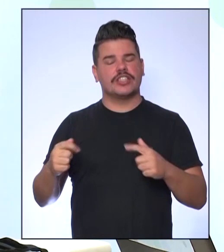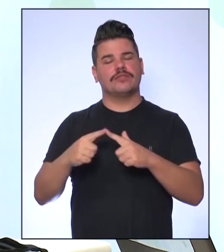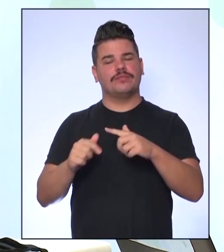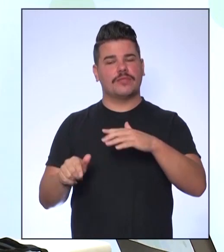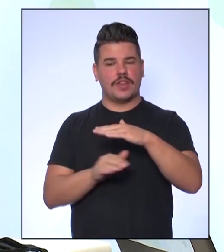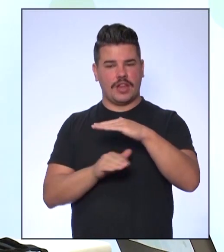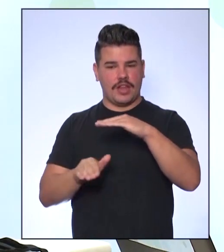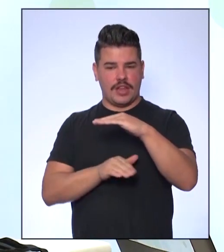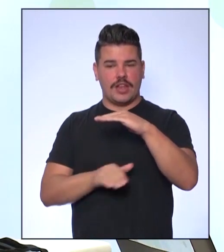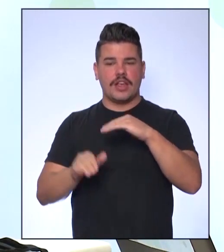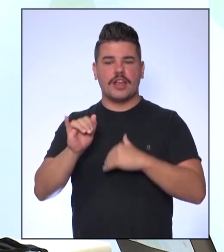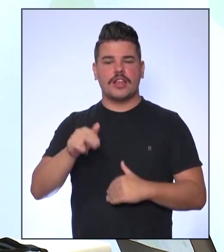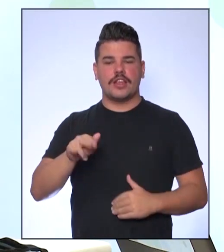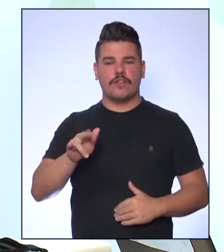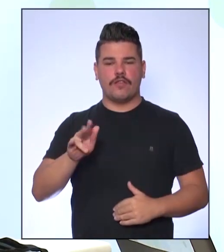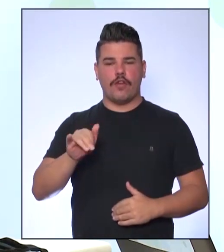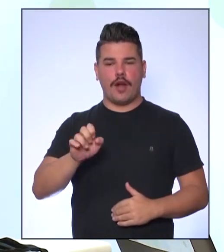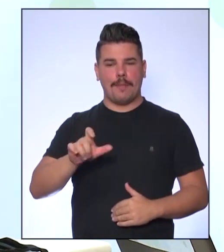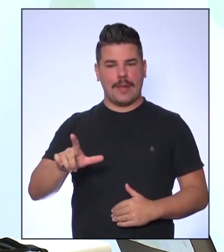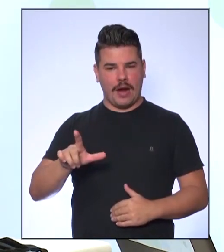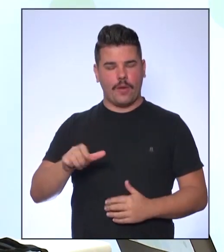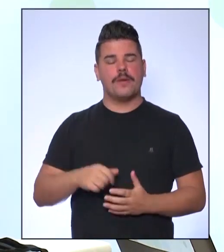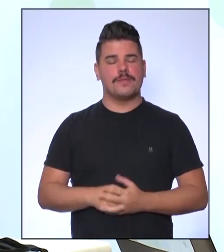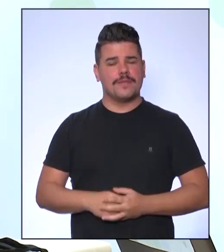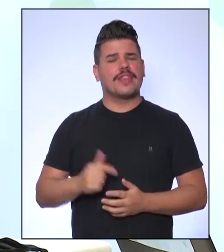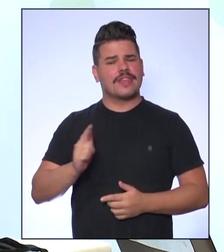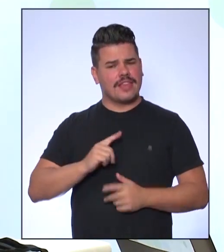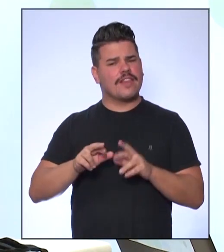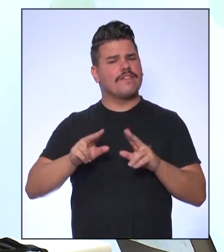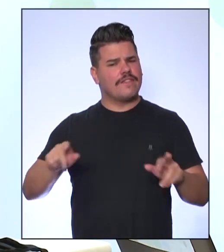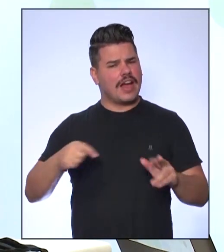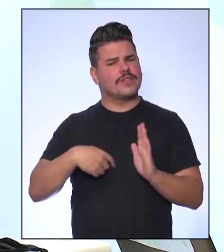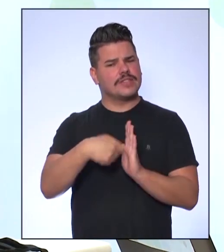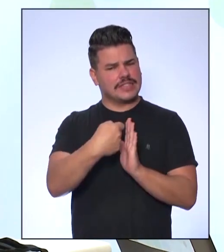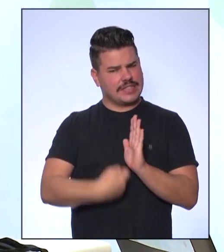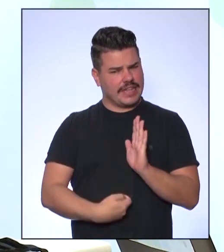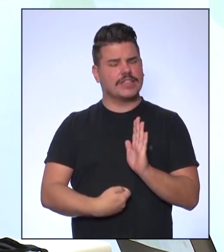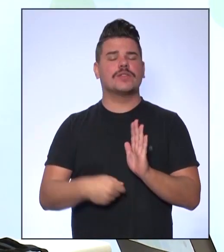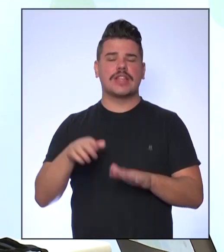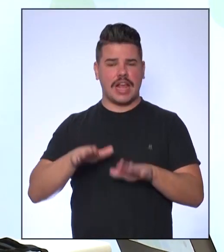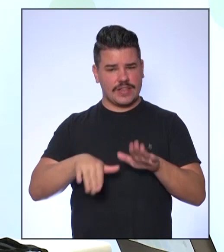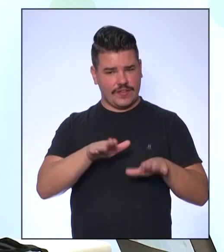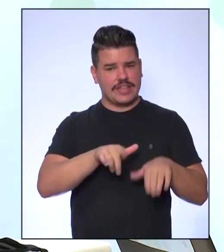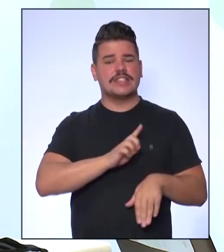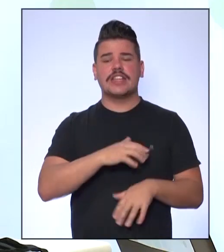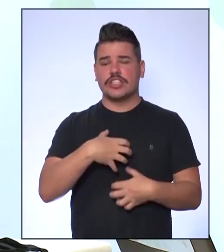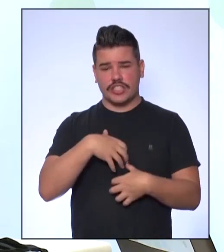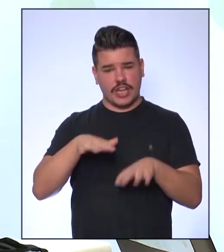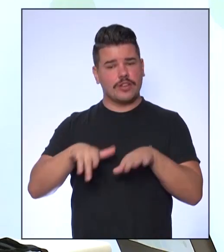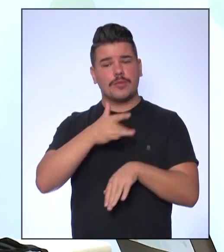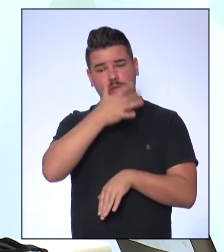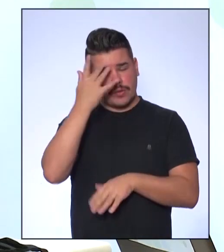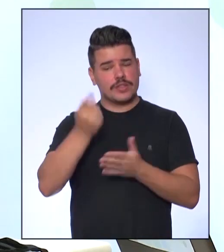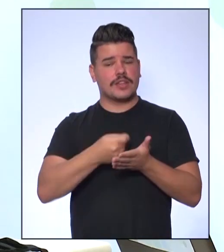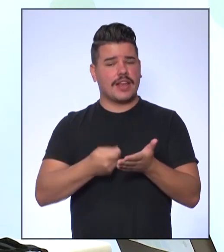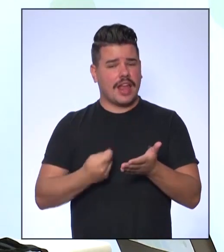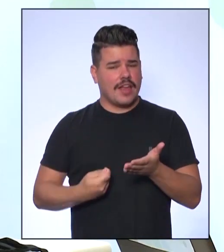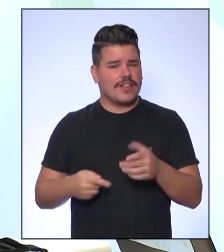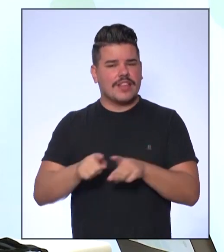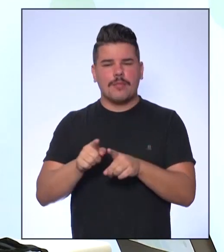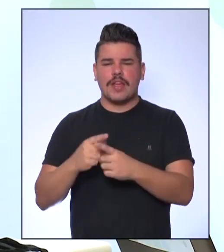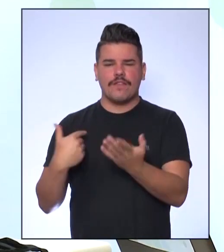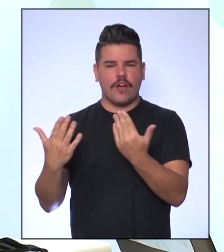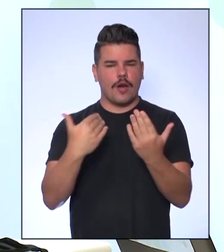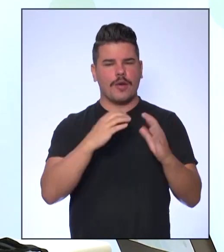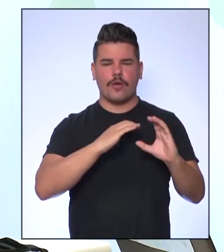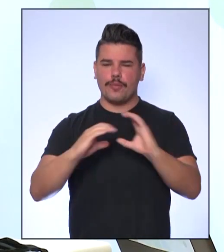onde em muitos textos apresentam, né, esta forma de se comunicar. Eu vou colocar agora, para